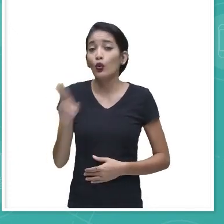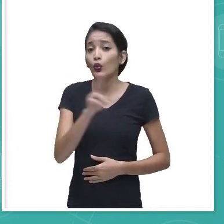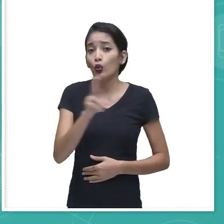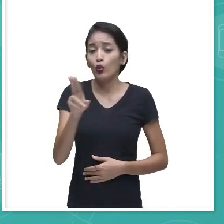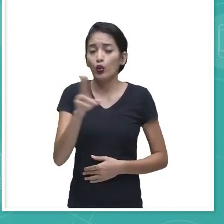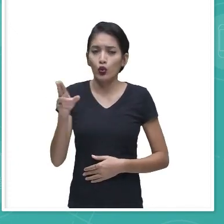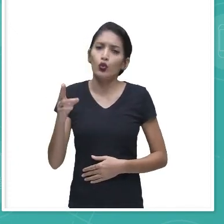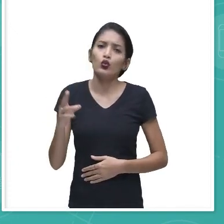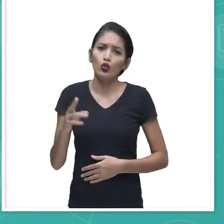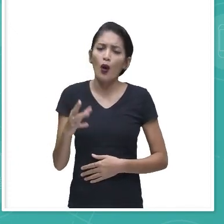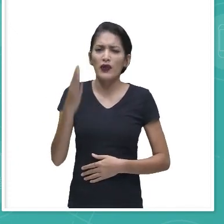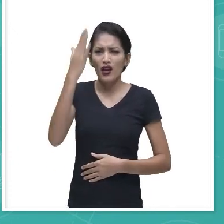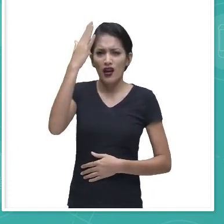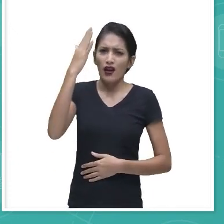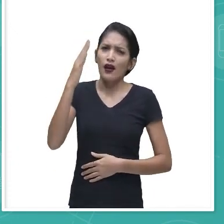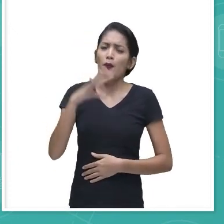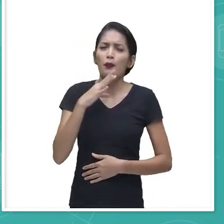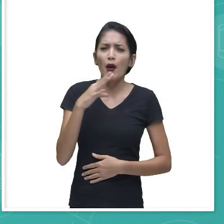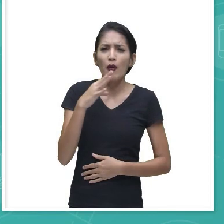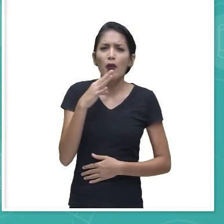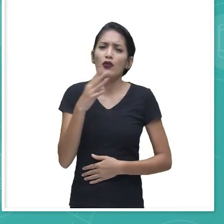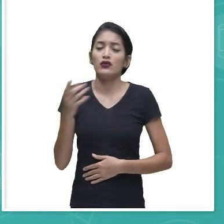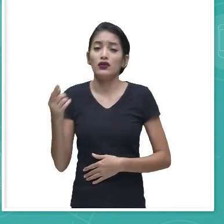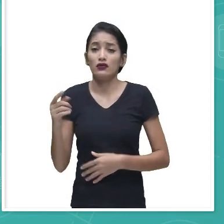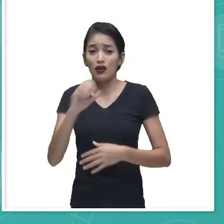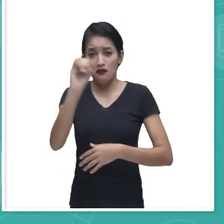telescópio, desse telescópio famoso, né, que a gente está vendo aí,